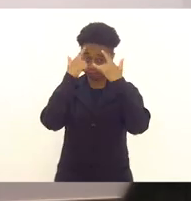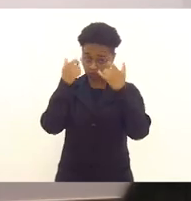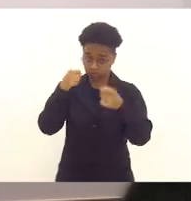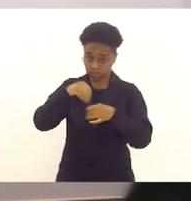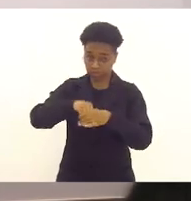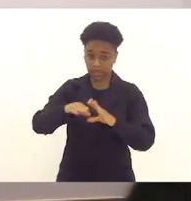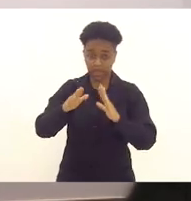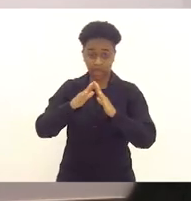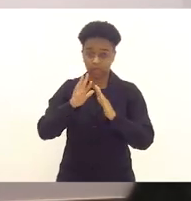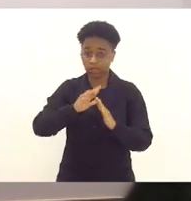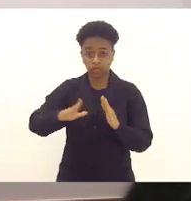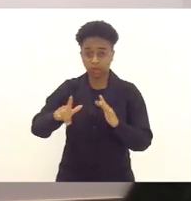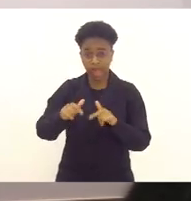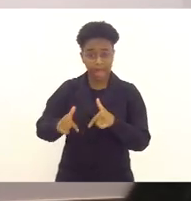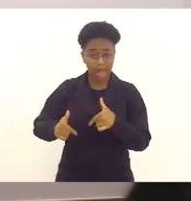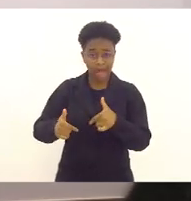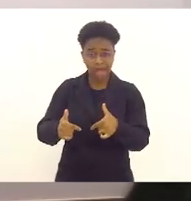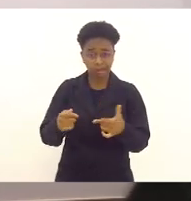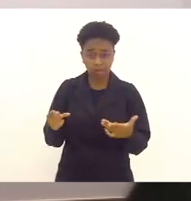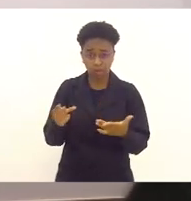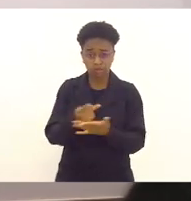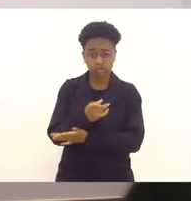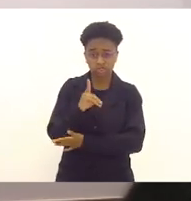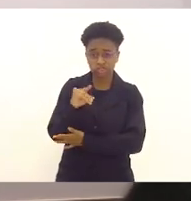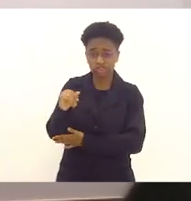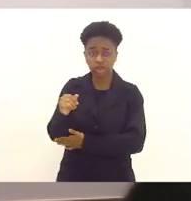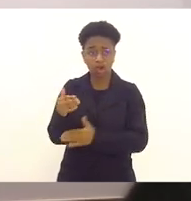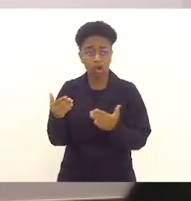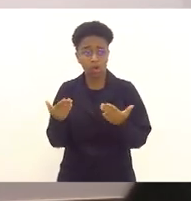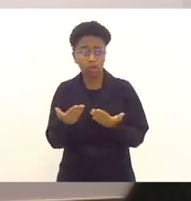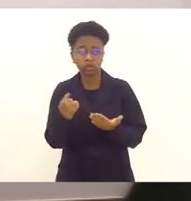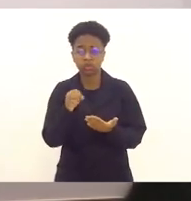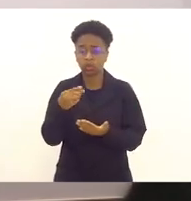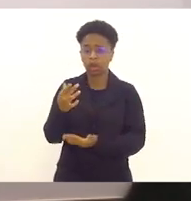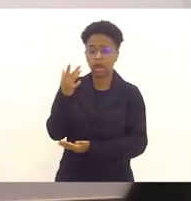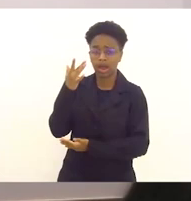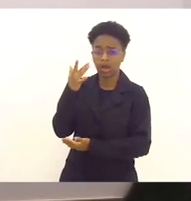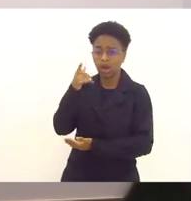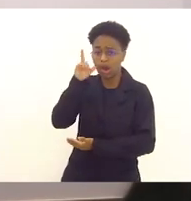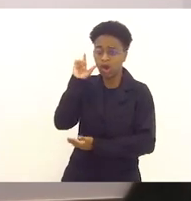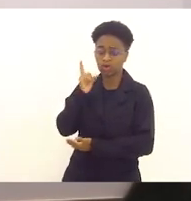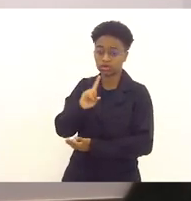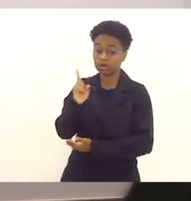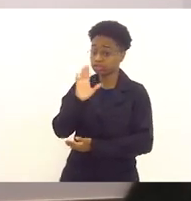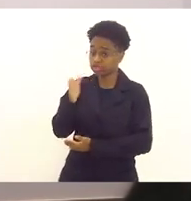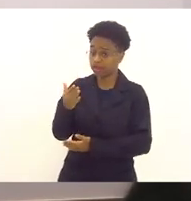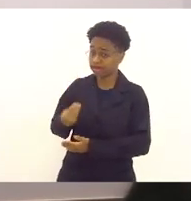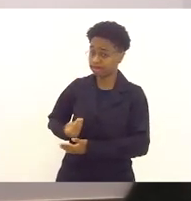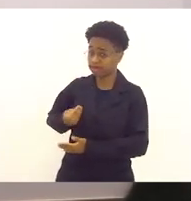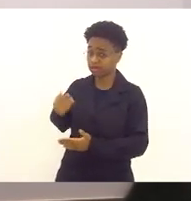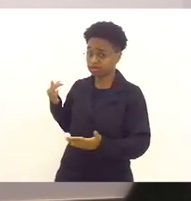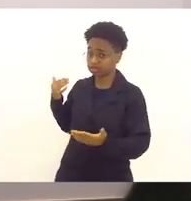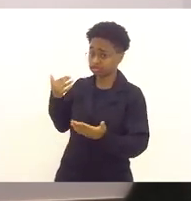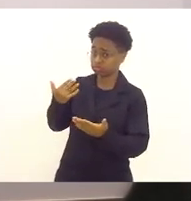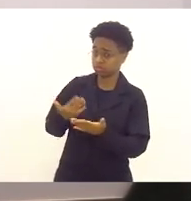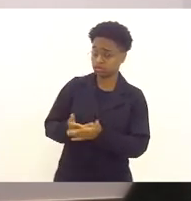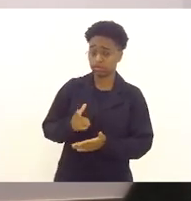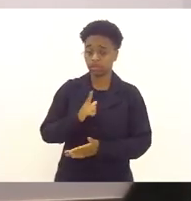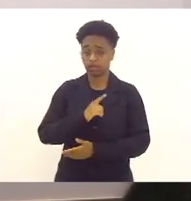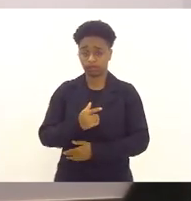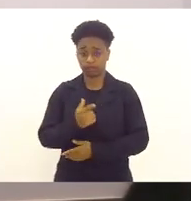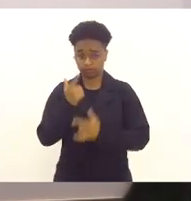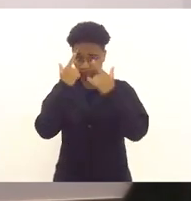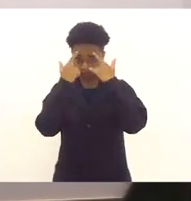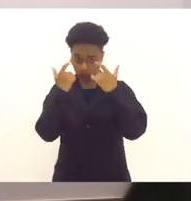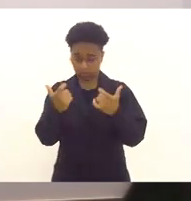aquele ato que aconteceu naquele dia naquele dia anterior é uma vida de violência é uma